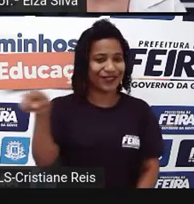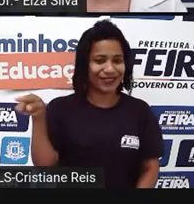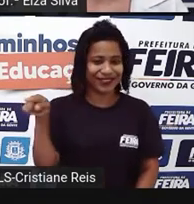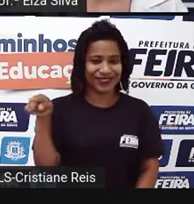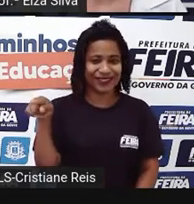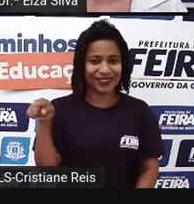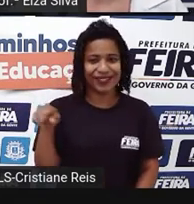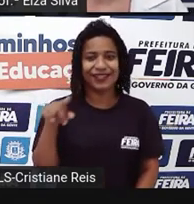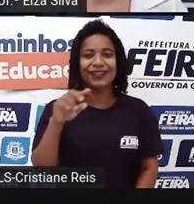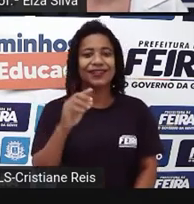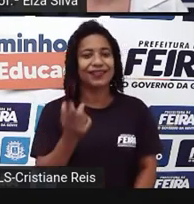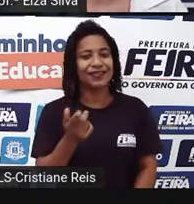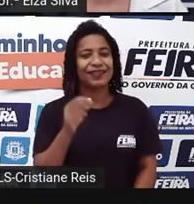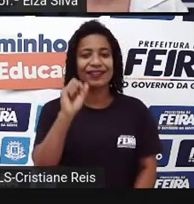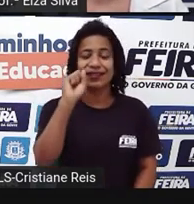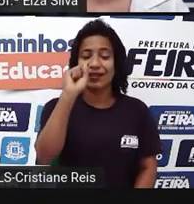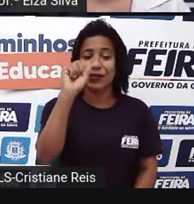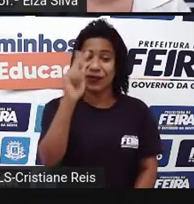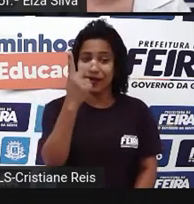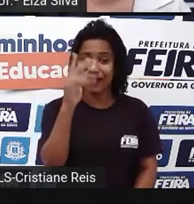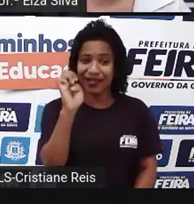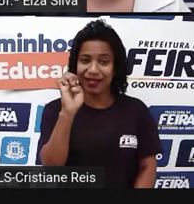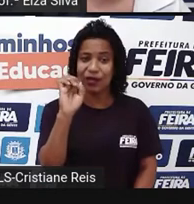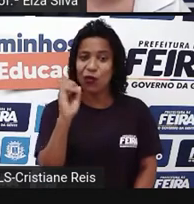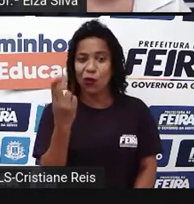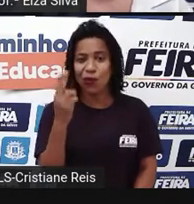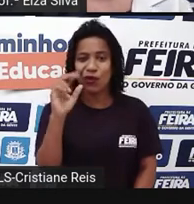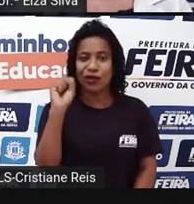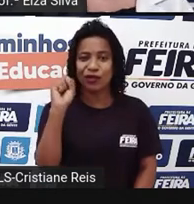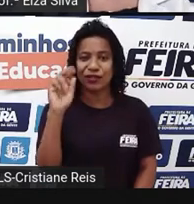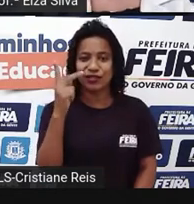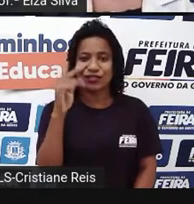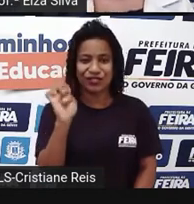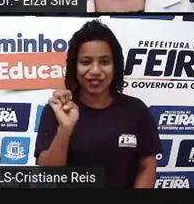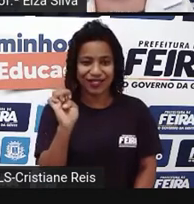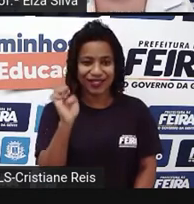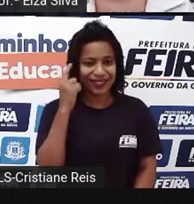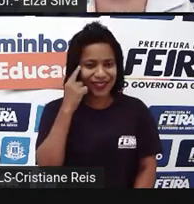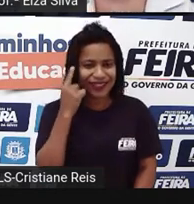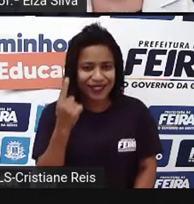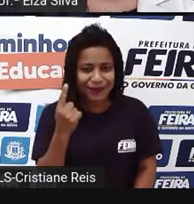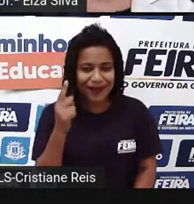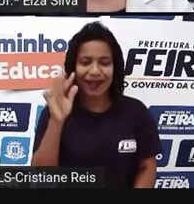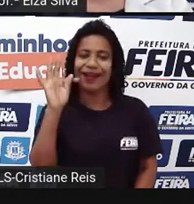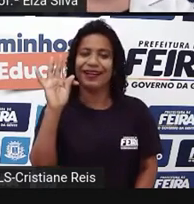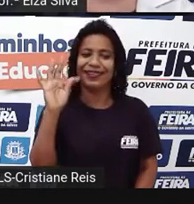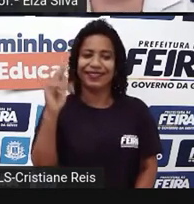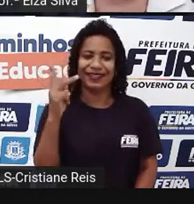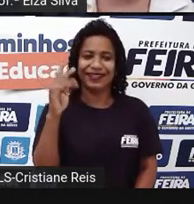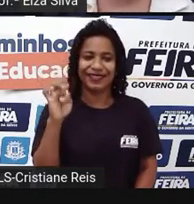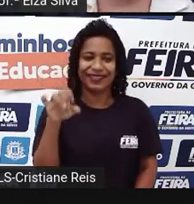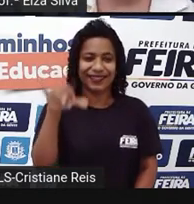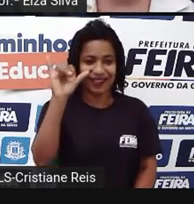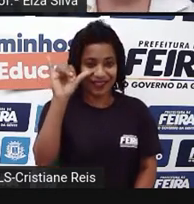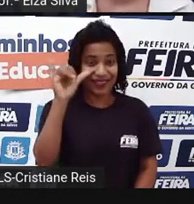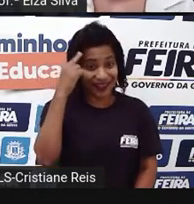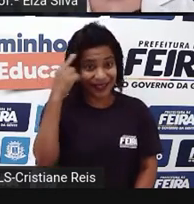E plural de he, she e it, they. Lembram que eu mostrei lá o exemplo de Pelé e